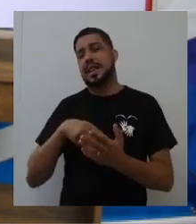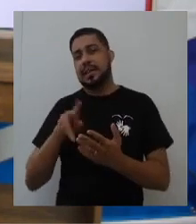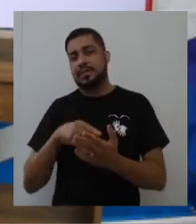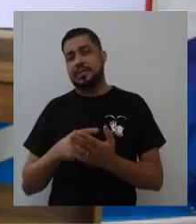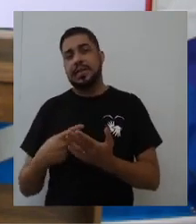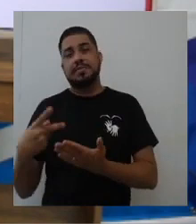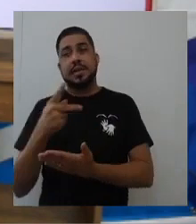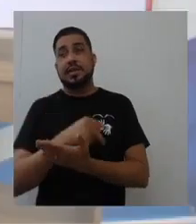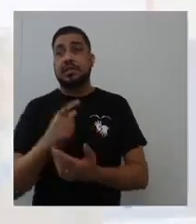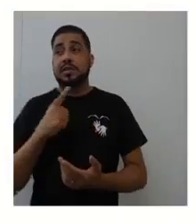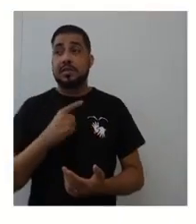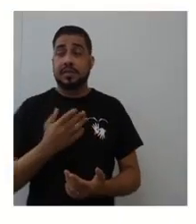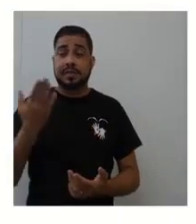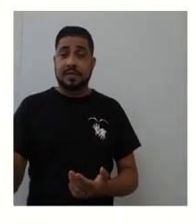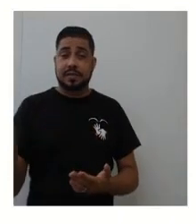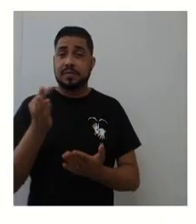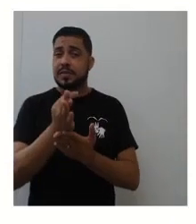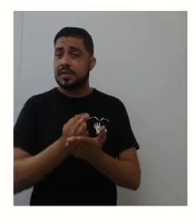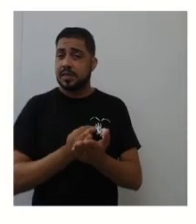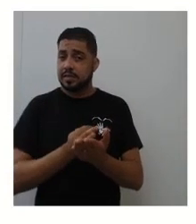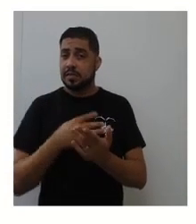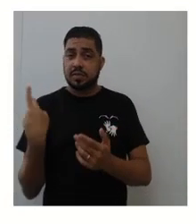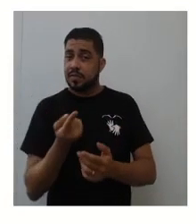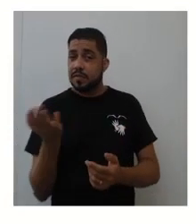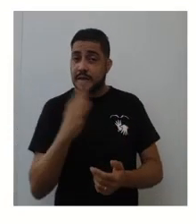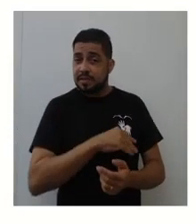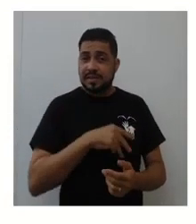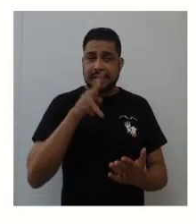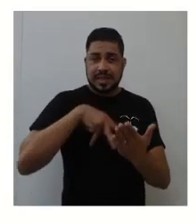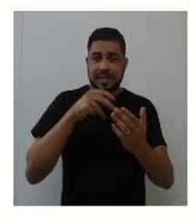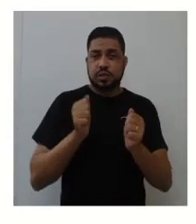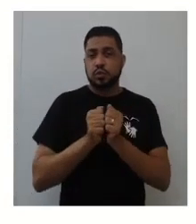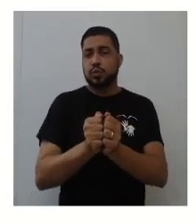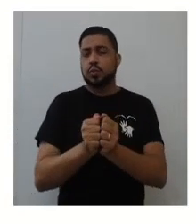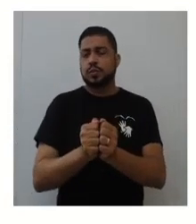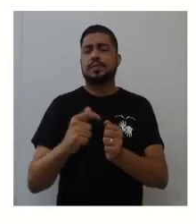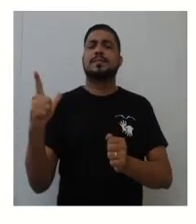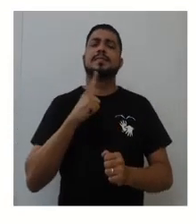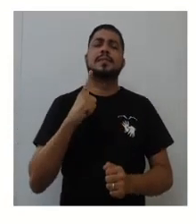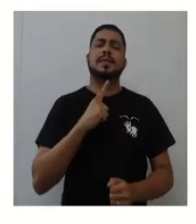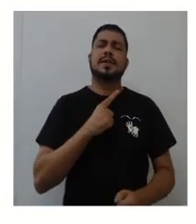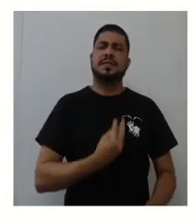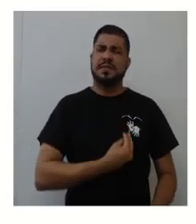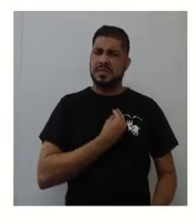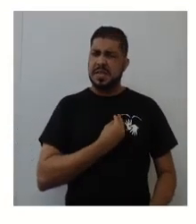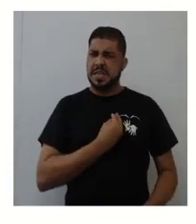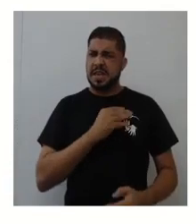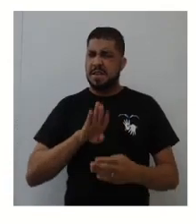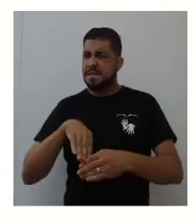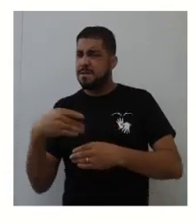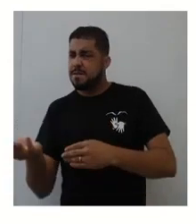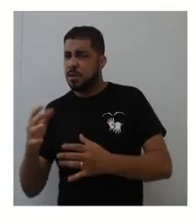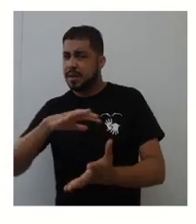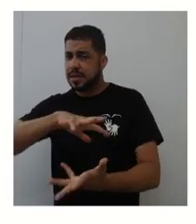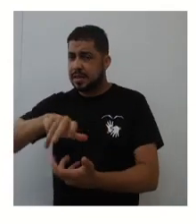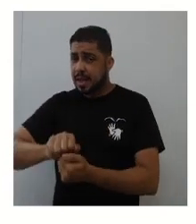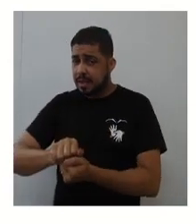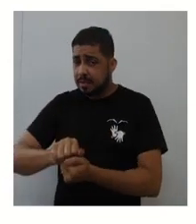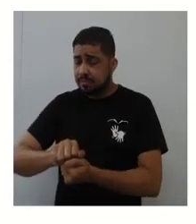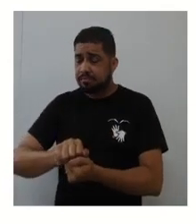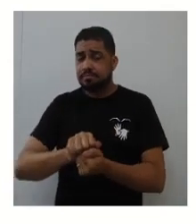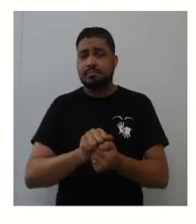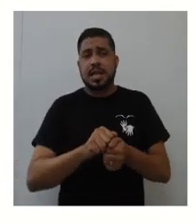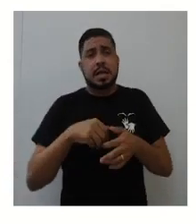eu trouxe aqui um texto e a gente vai ler esse texto juntos. Olha só, existe vida fora da Terra? Até onde